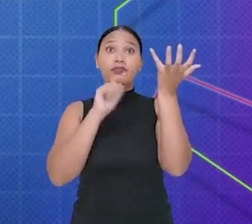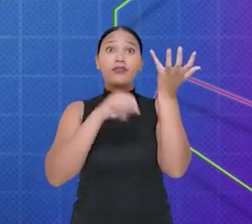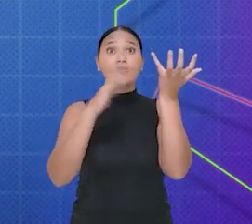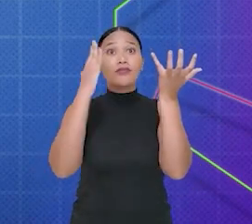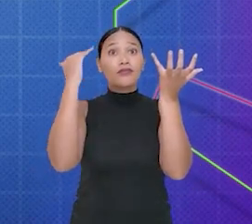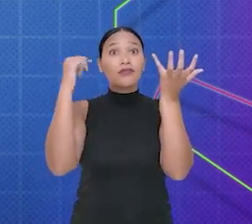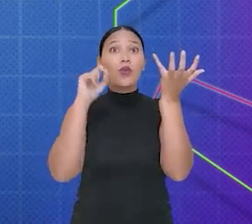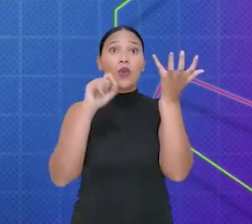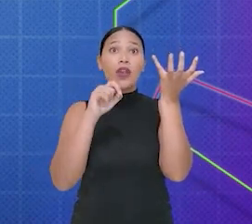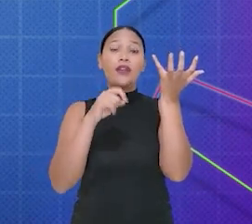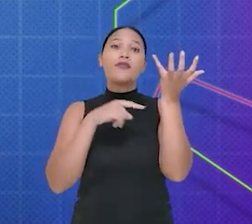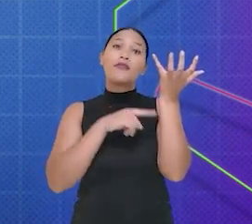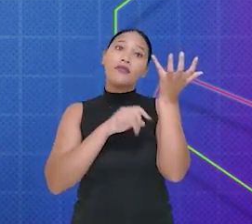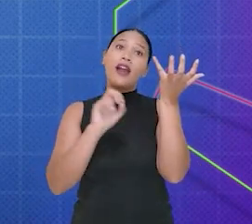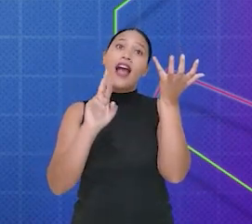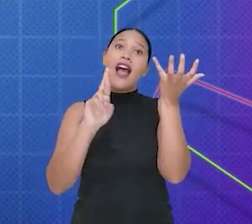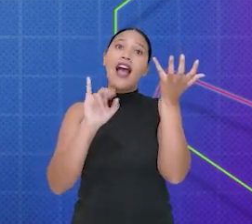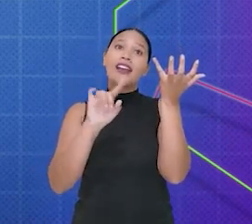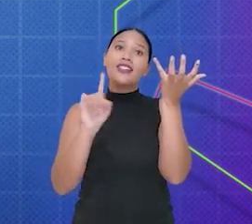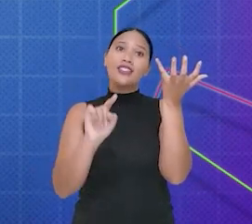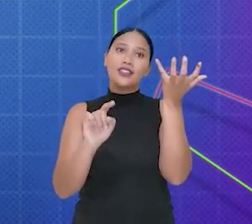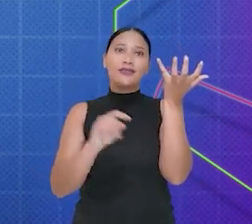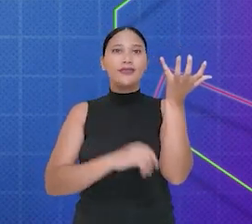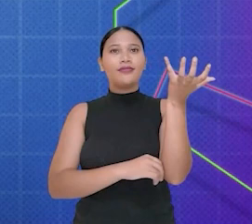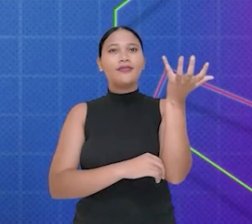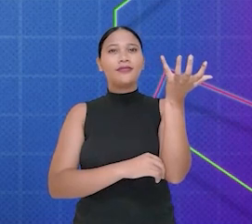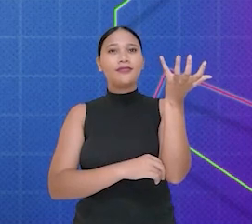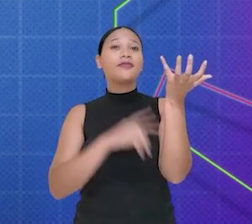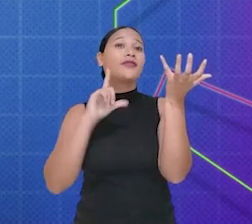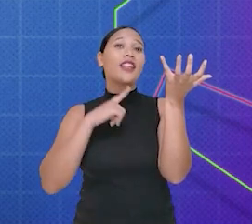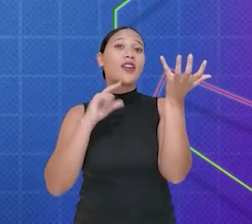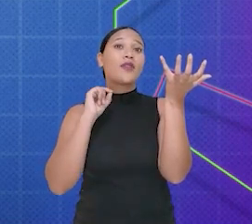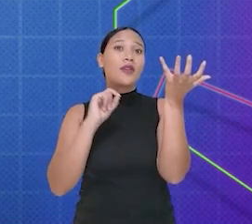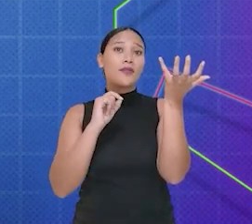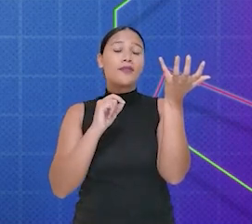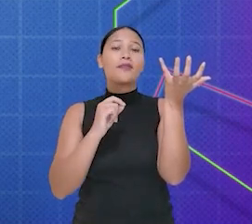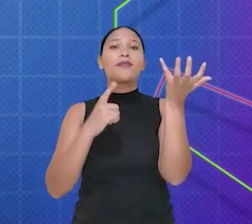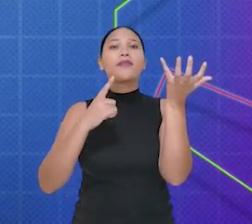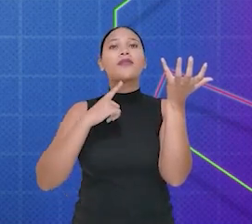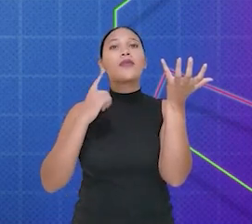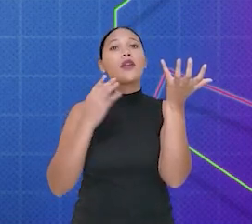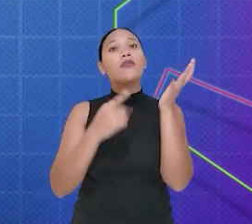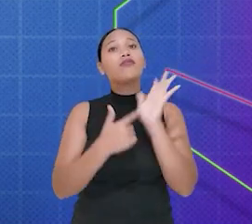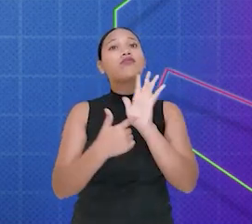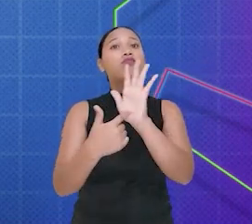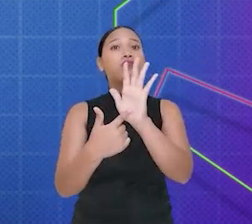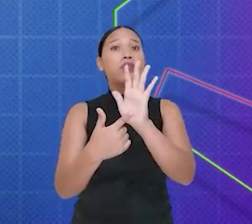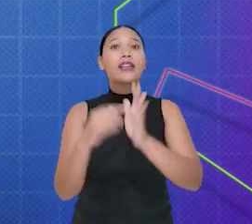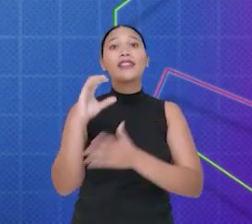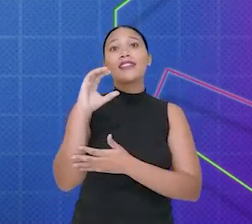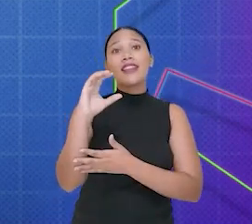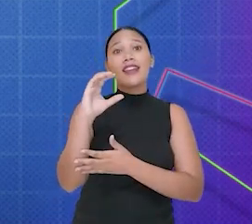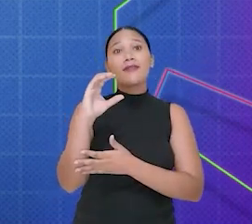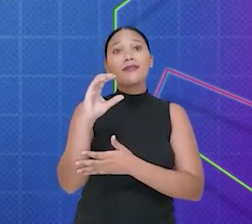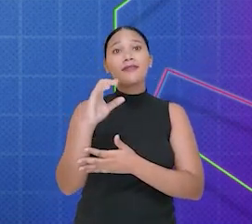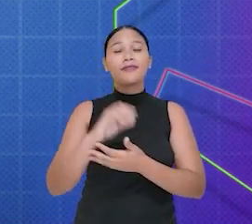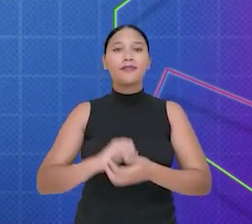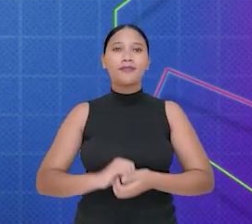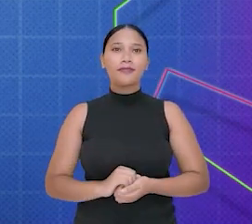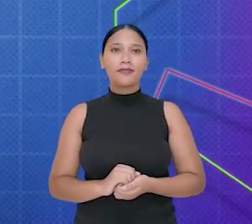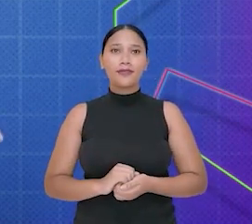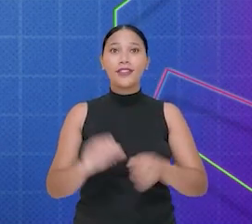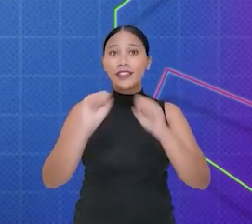da árvore é conhecido como diretório raiz ou root directory, que geralmente é representada pela letra